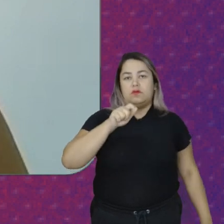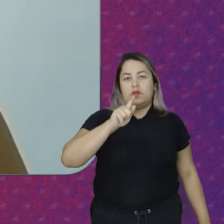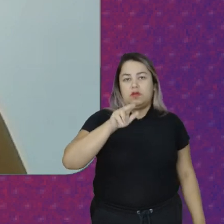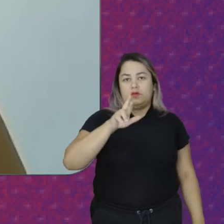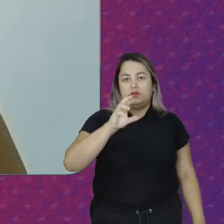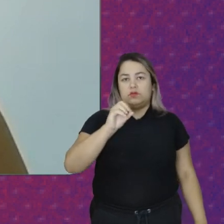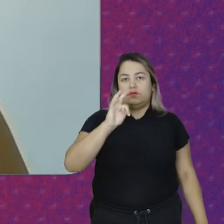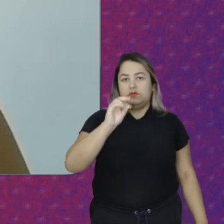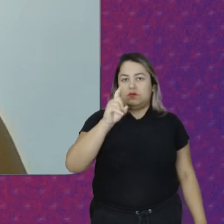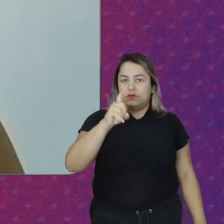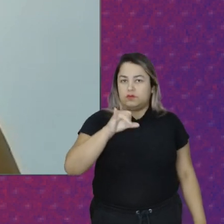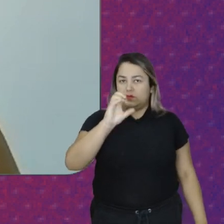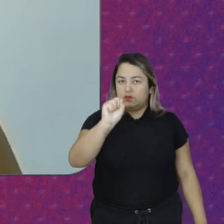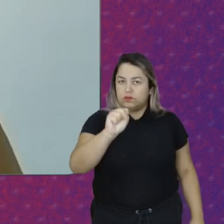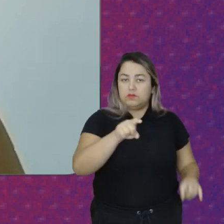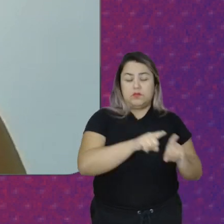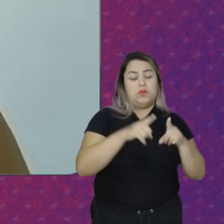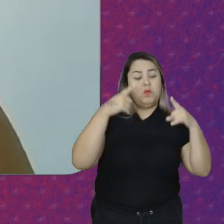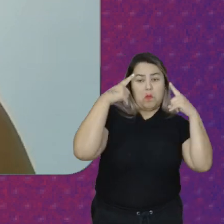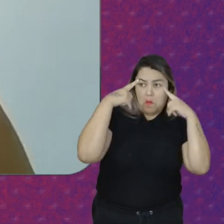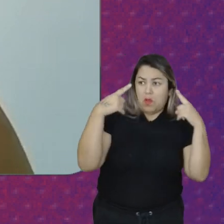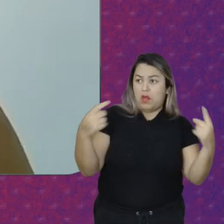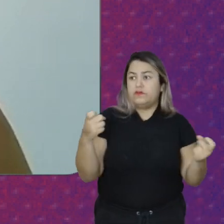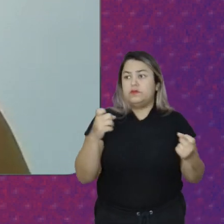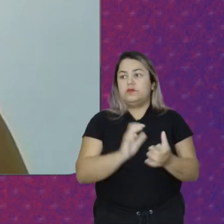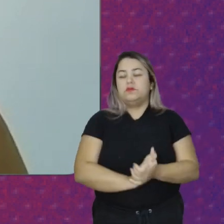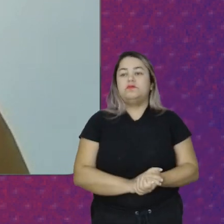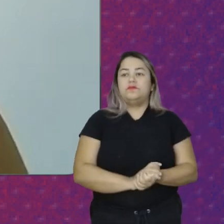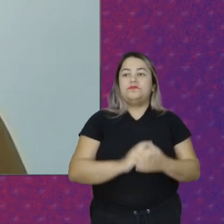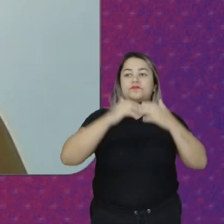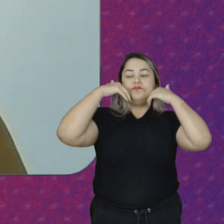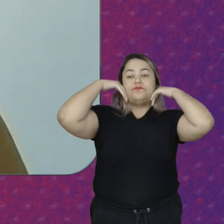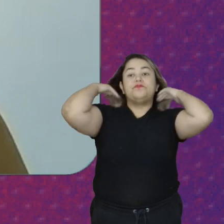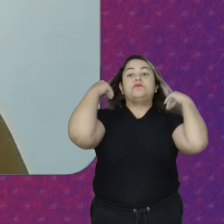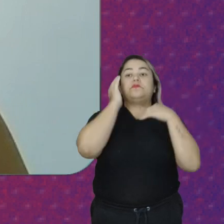ou numa comunidade atingida pela violência,